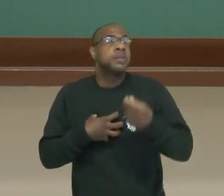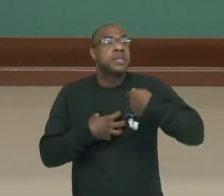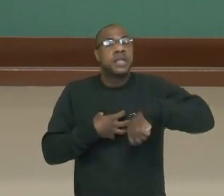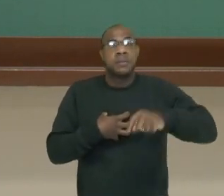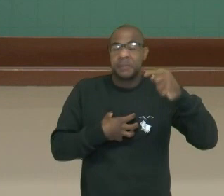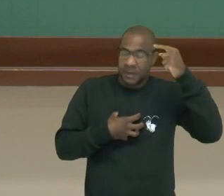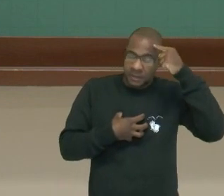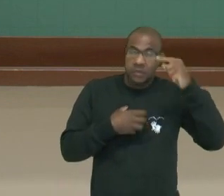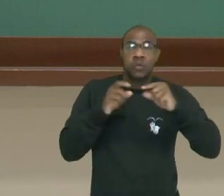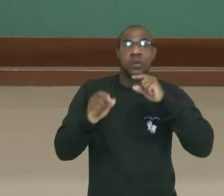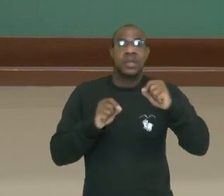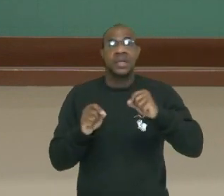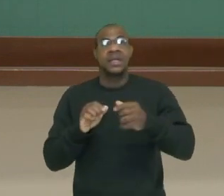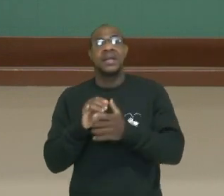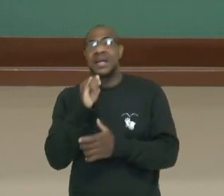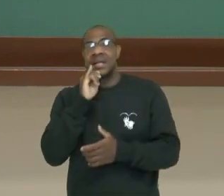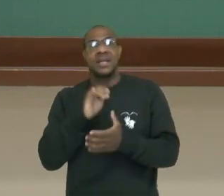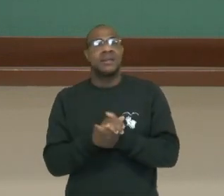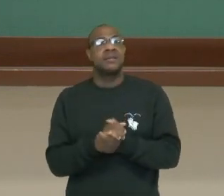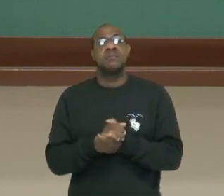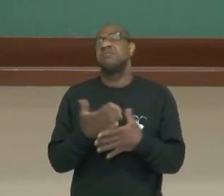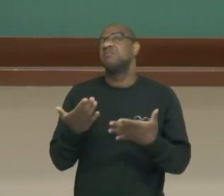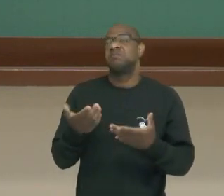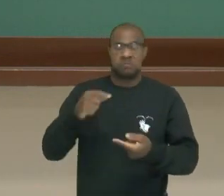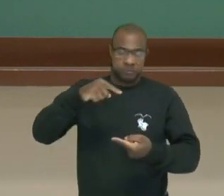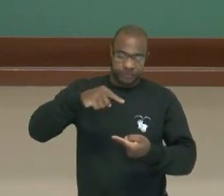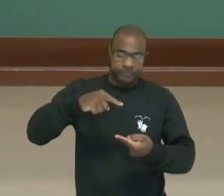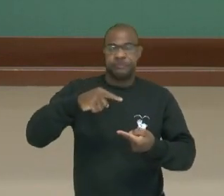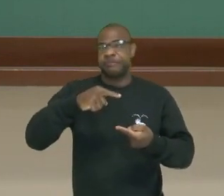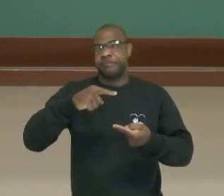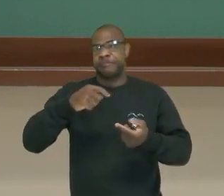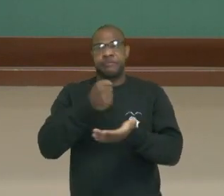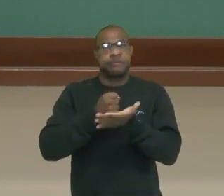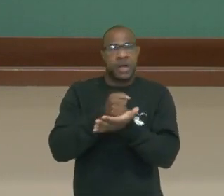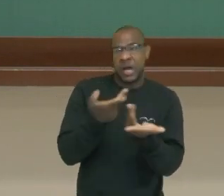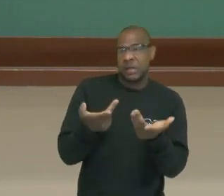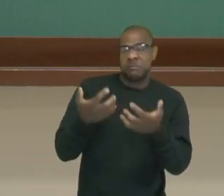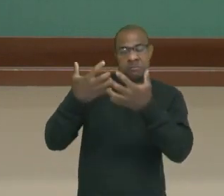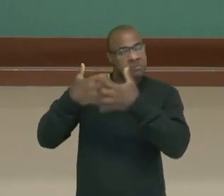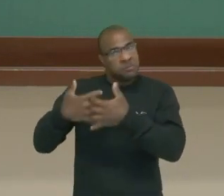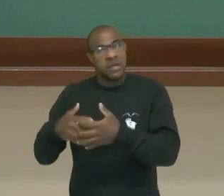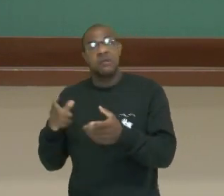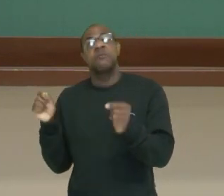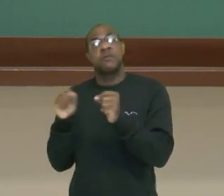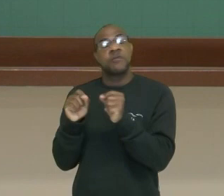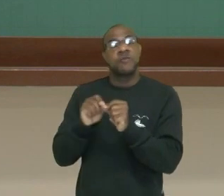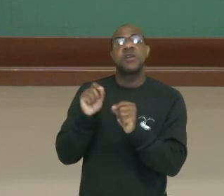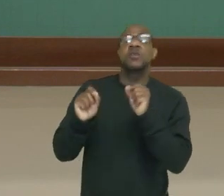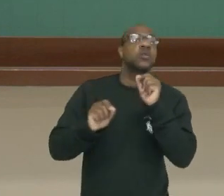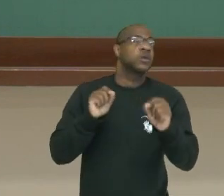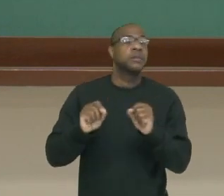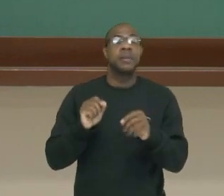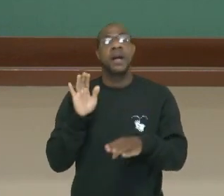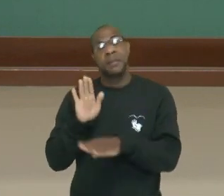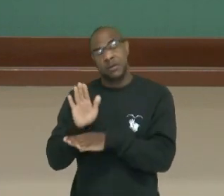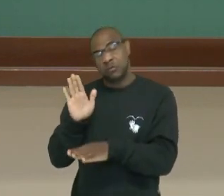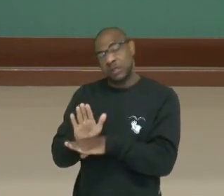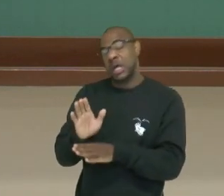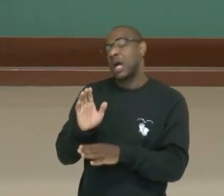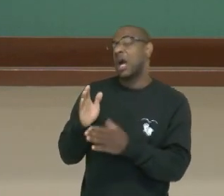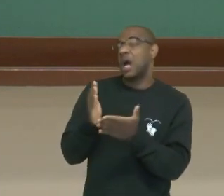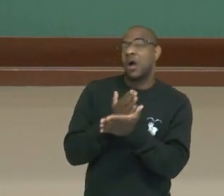um composto farmacêutico, em uma ferramenta, em uma máquina que foi produzida aí para auxiliar